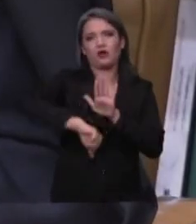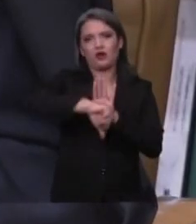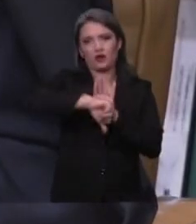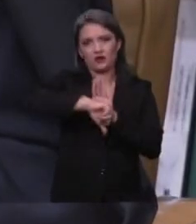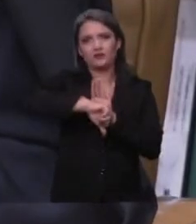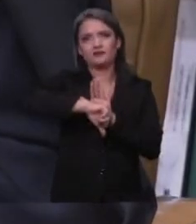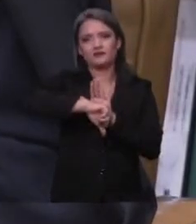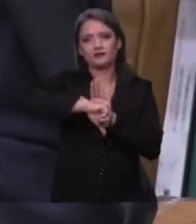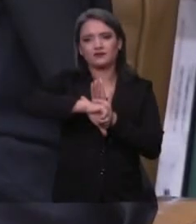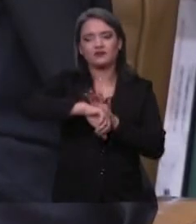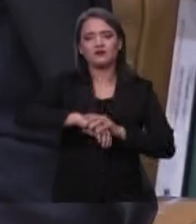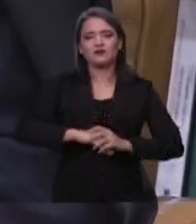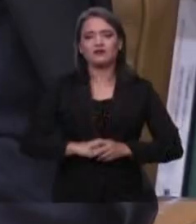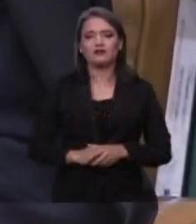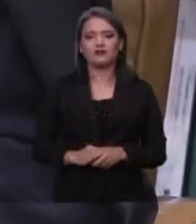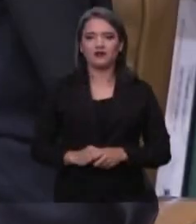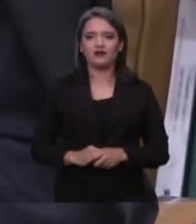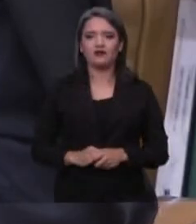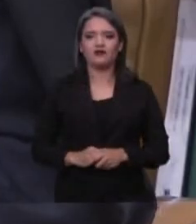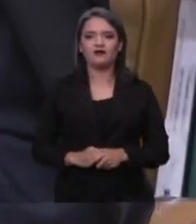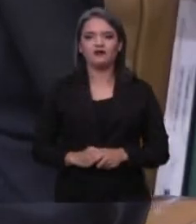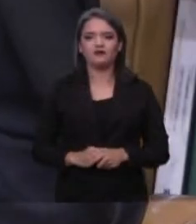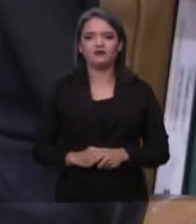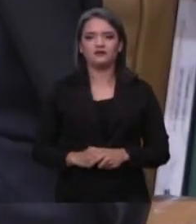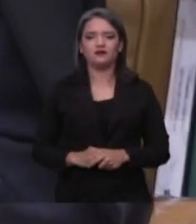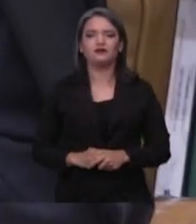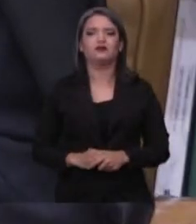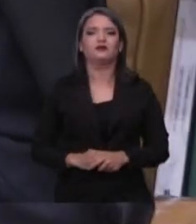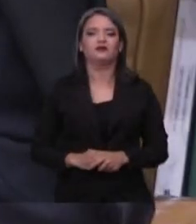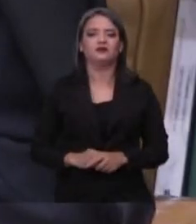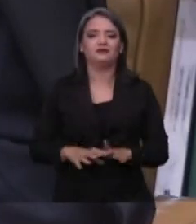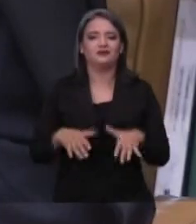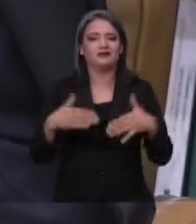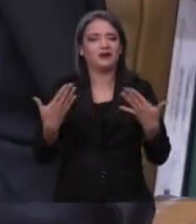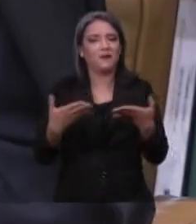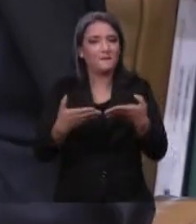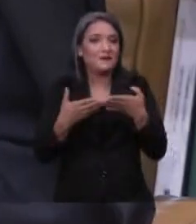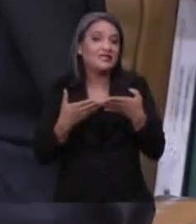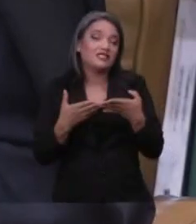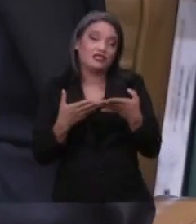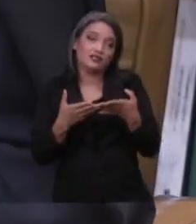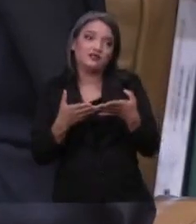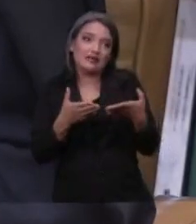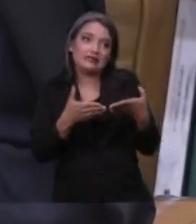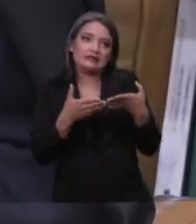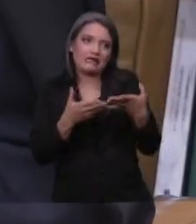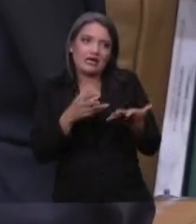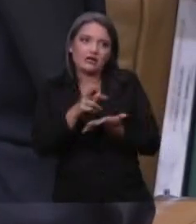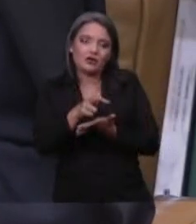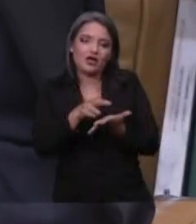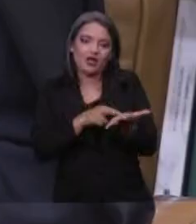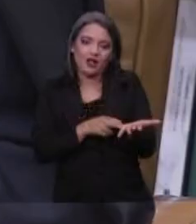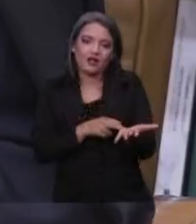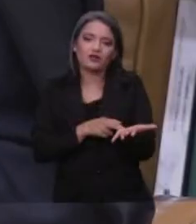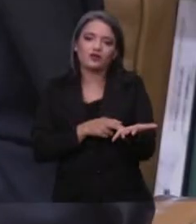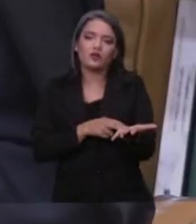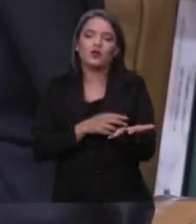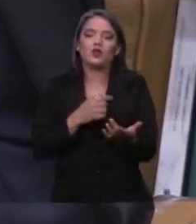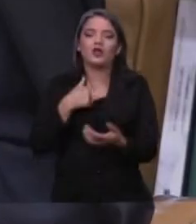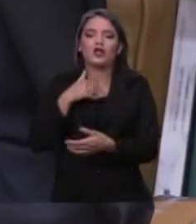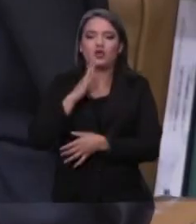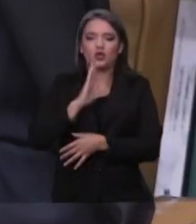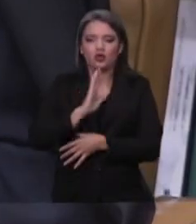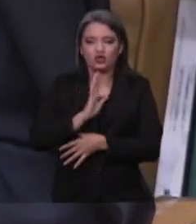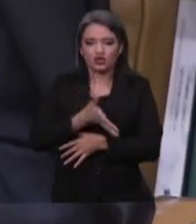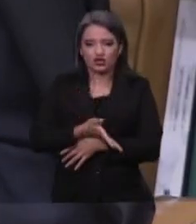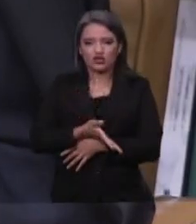pessoa duas vezes pelo mesmo fato, pedindo todas as vênias ao eminente relator, a quem já fiz